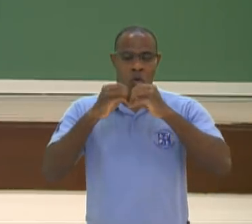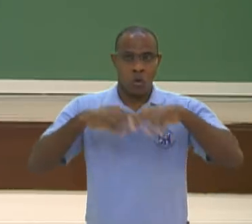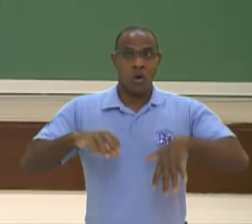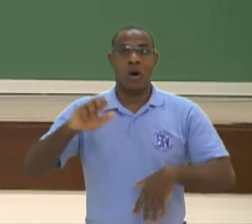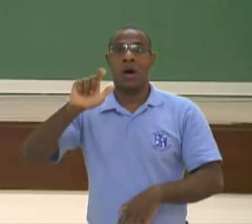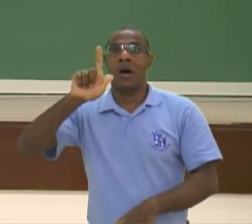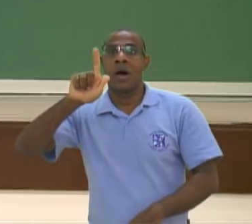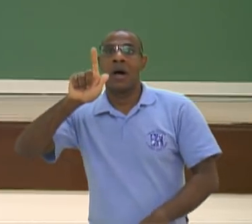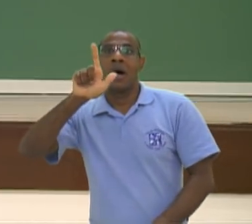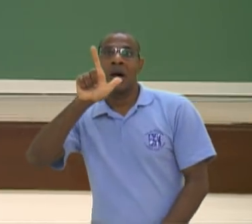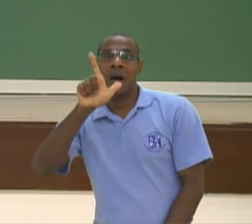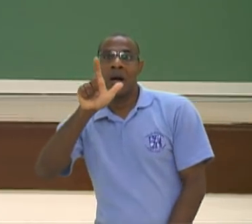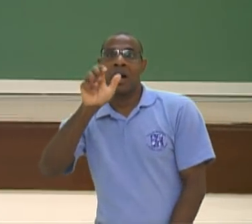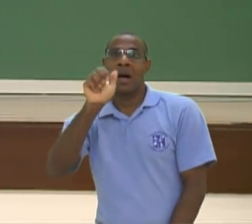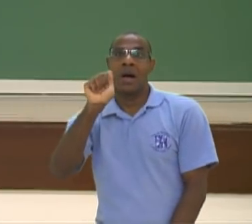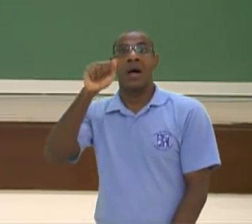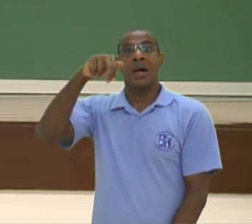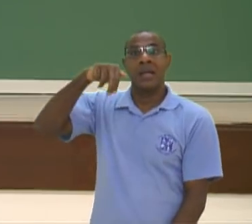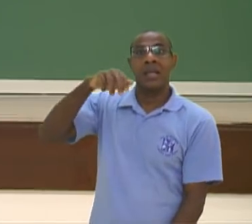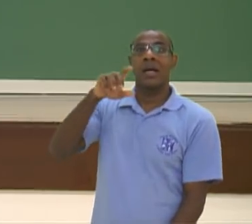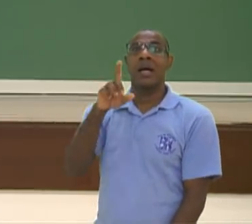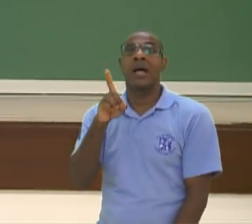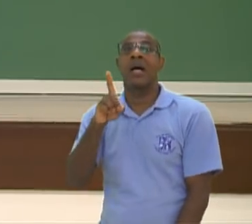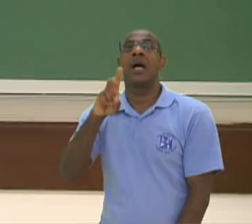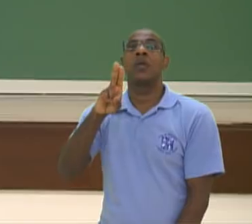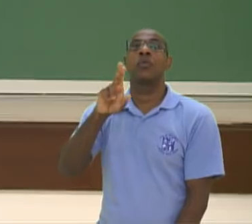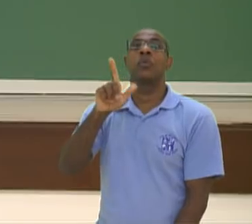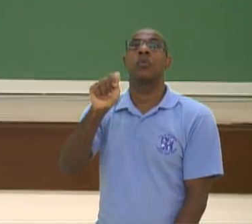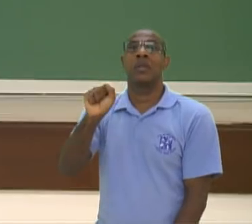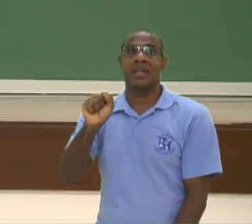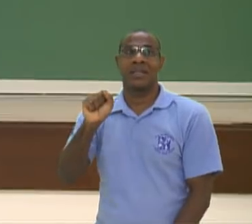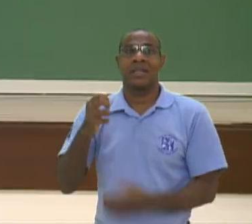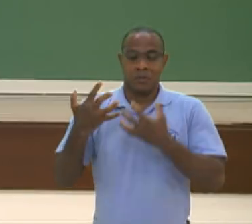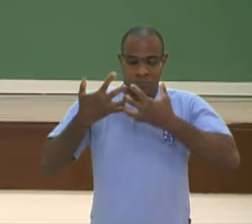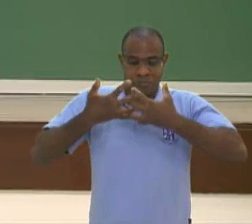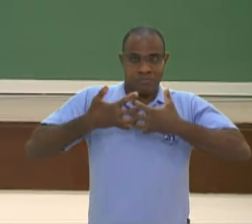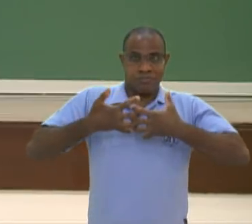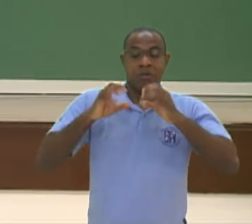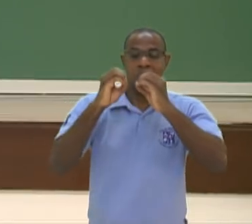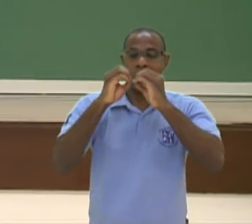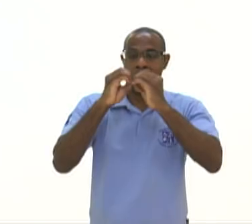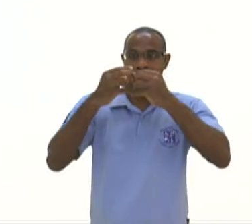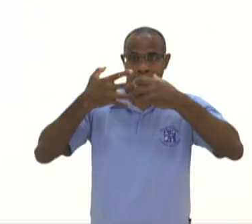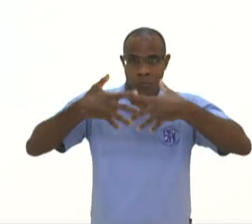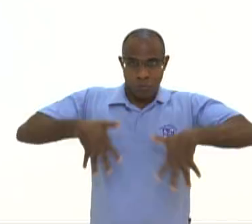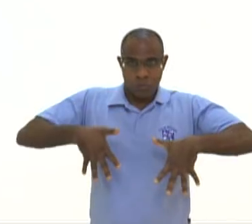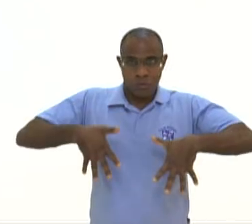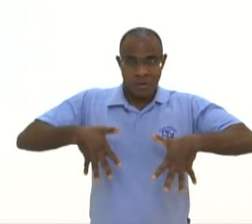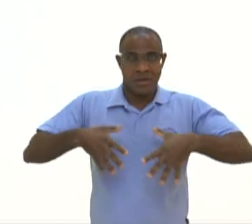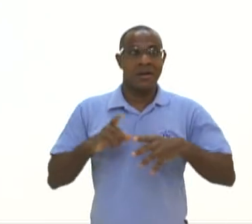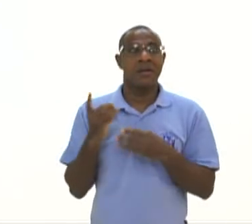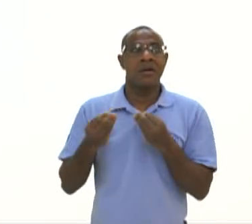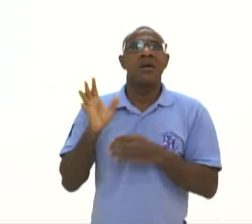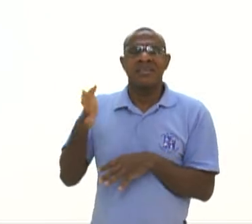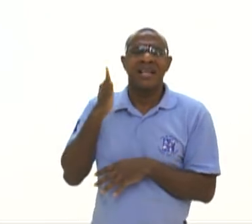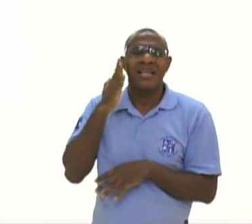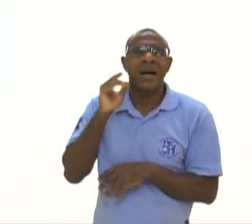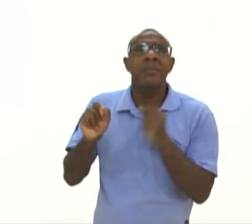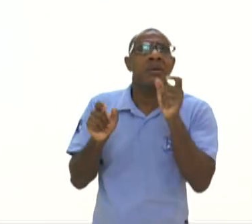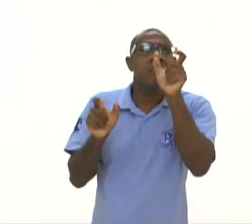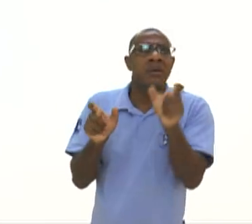até porque a gente não estudou todas elas ainda. A gente vai continuar nas próximas aulas. Mas será que você já sabe